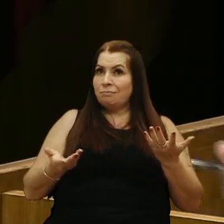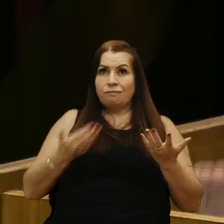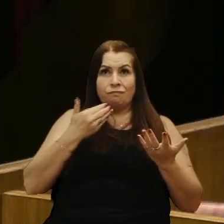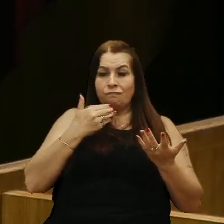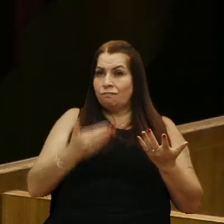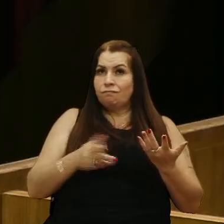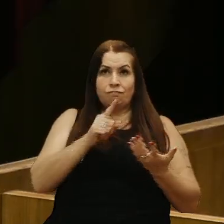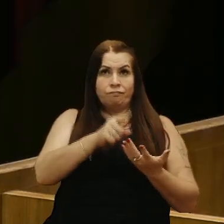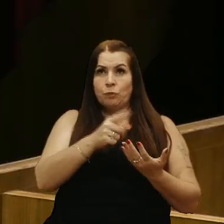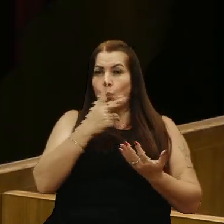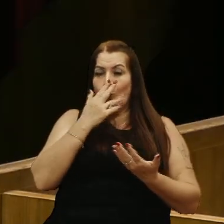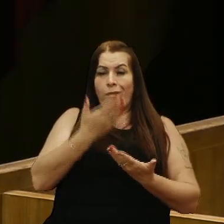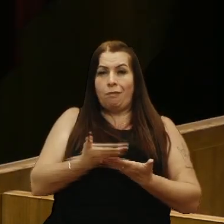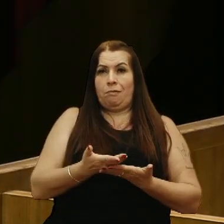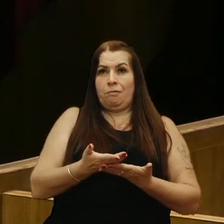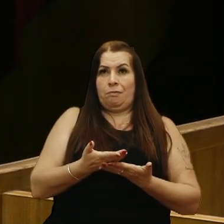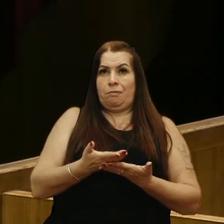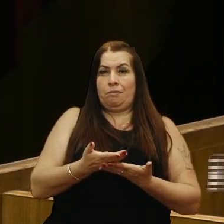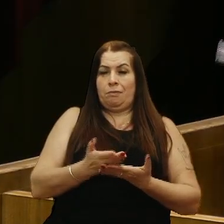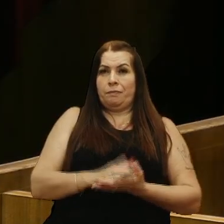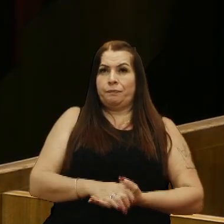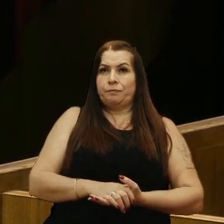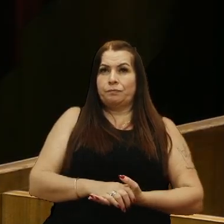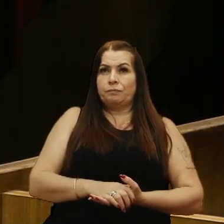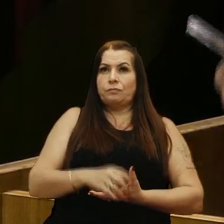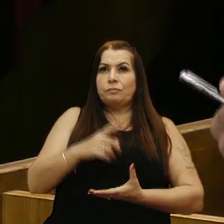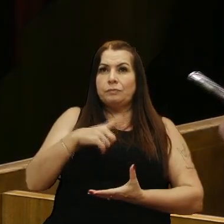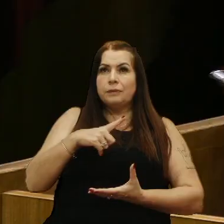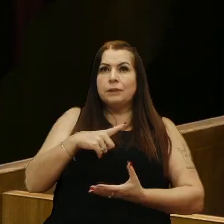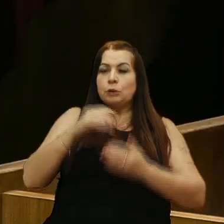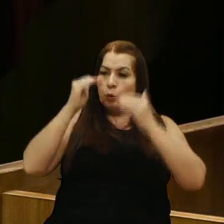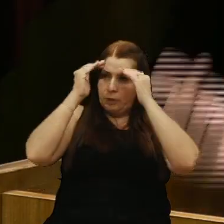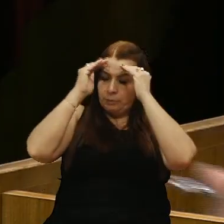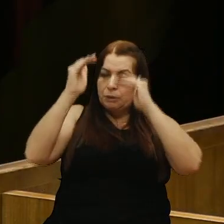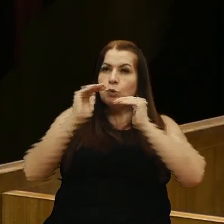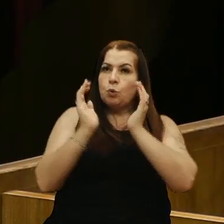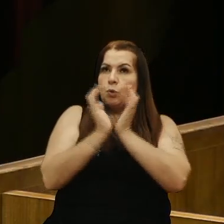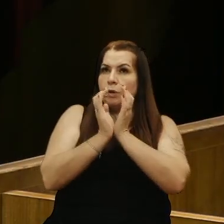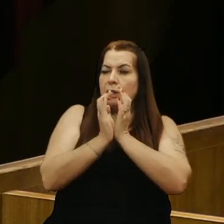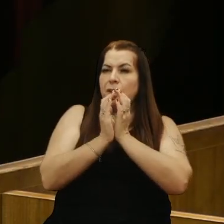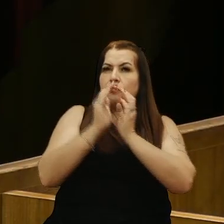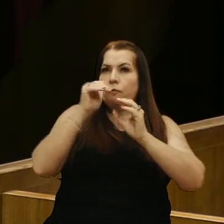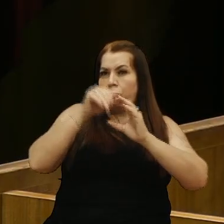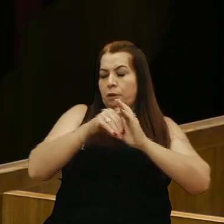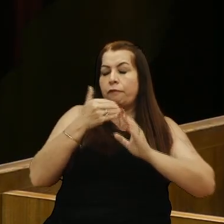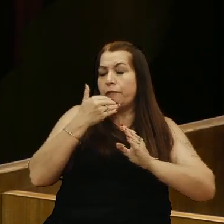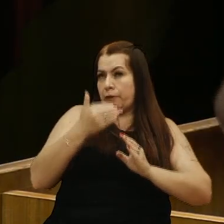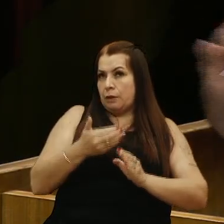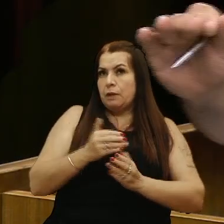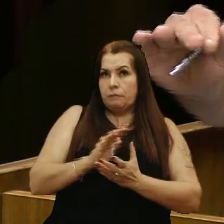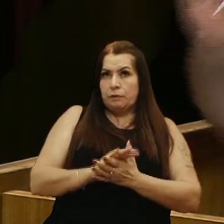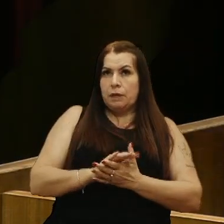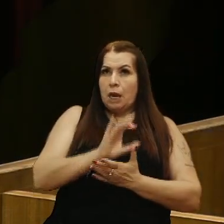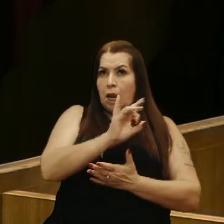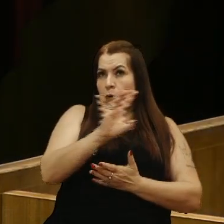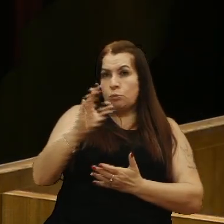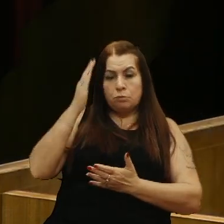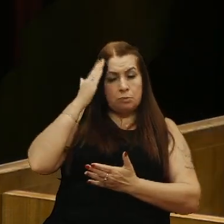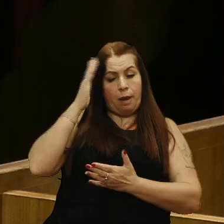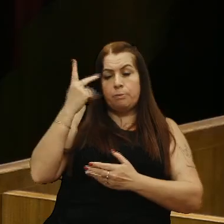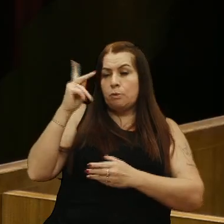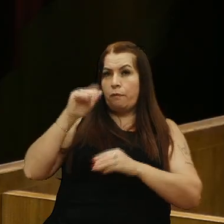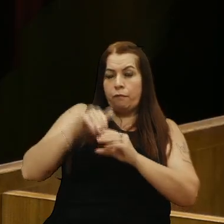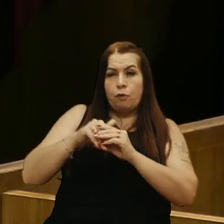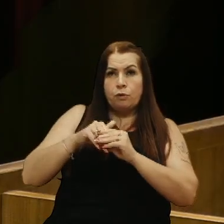favorável a uma questão como essa. E eu tenho todo o respeito aos colegas que vão votar favoráveis. Cada um sabe o seu